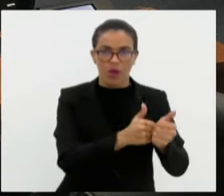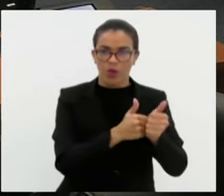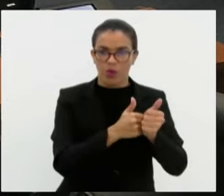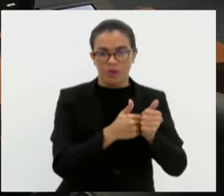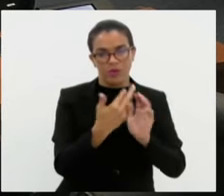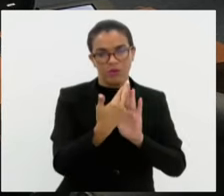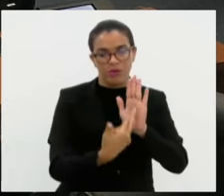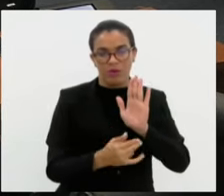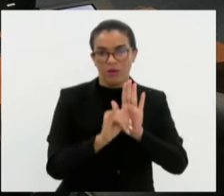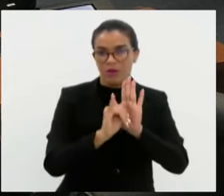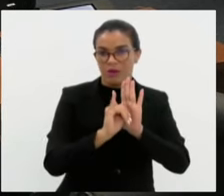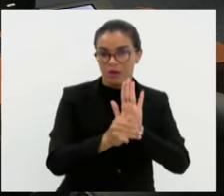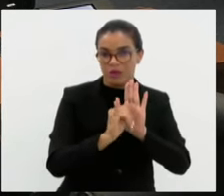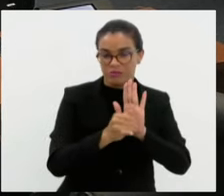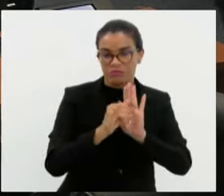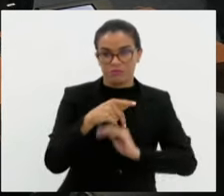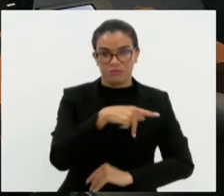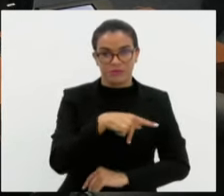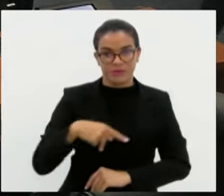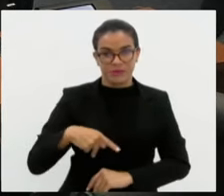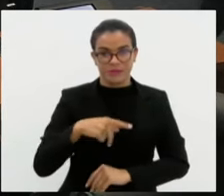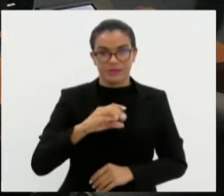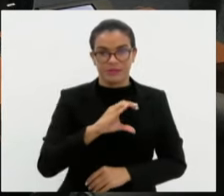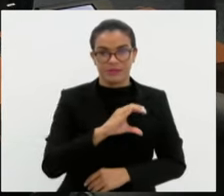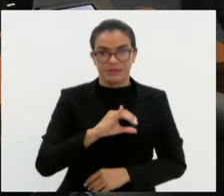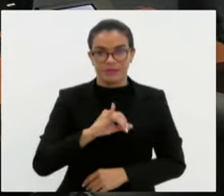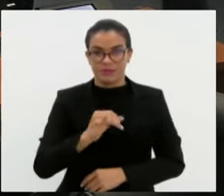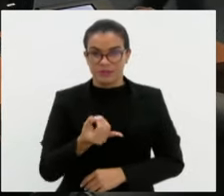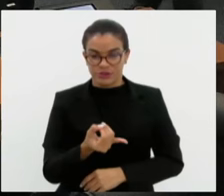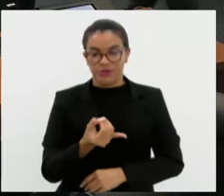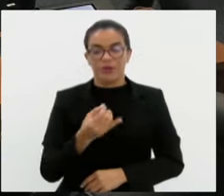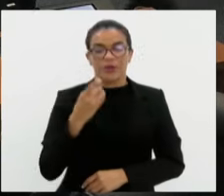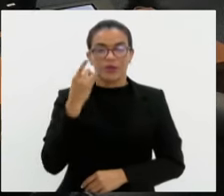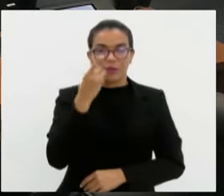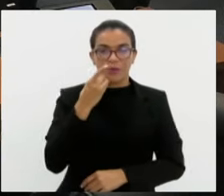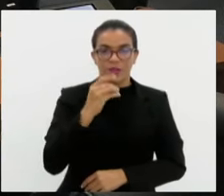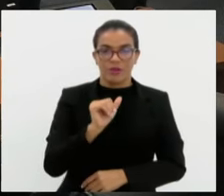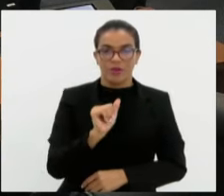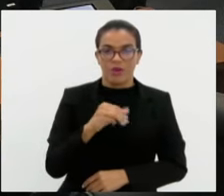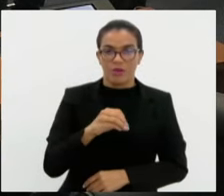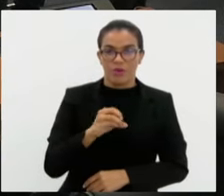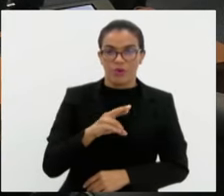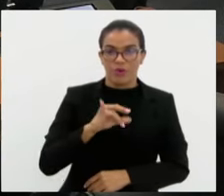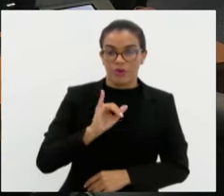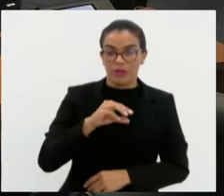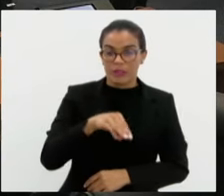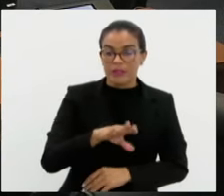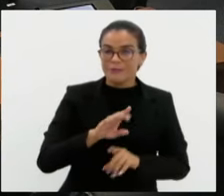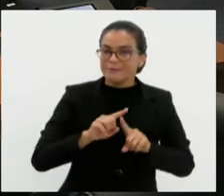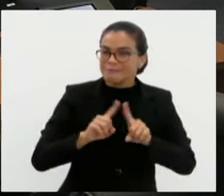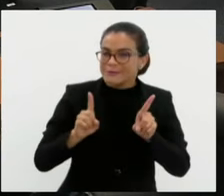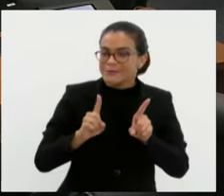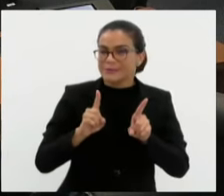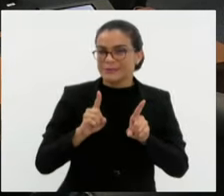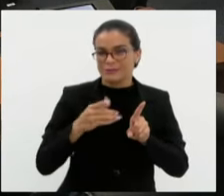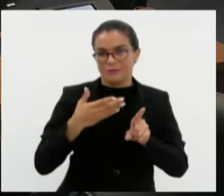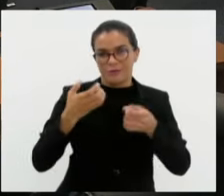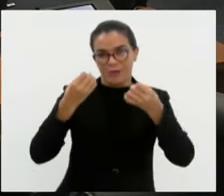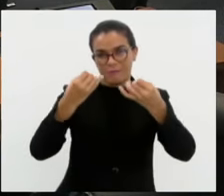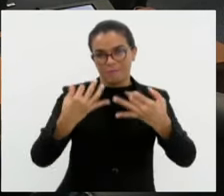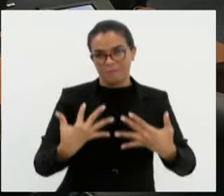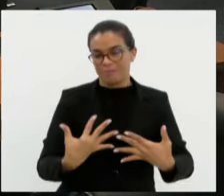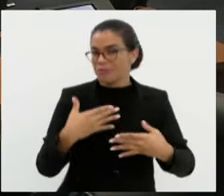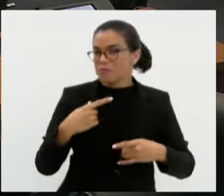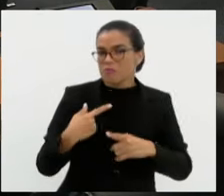relator, presidente da CCJ, deputado Rodrigo Amorim, mas gostaria de justificar